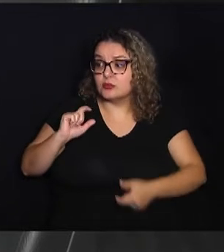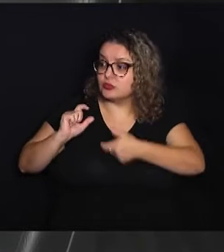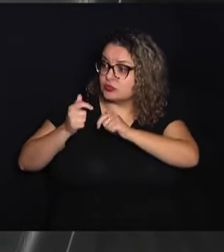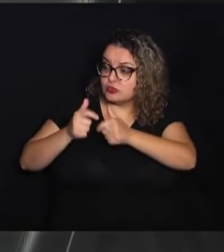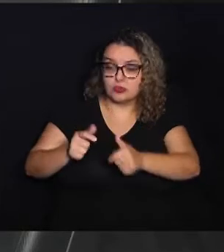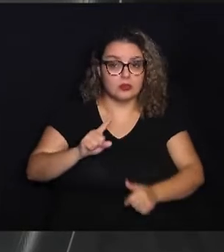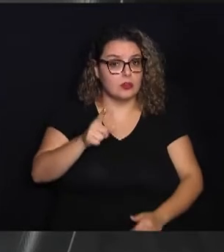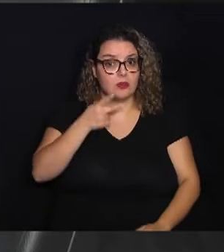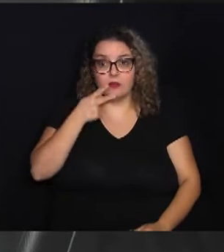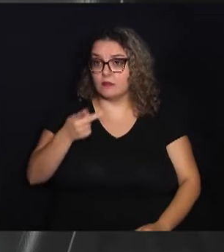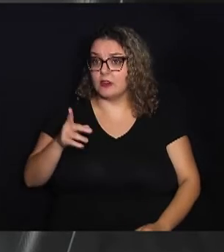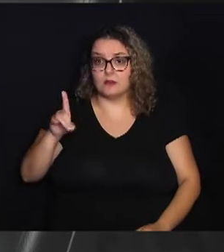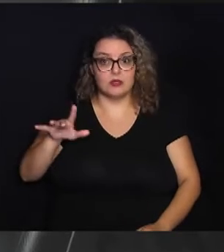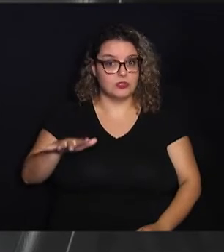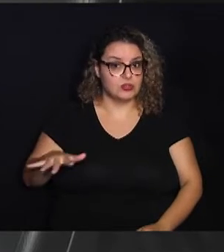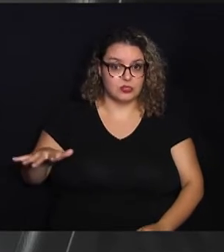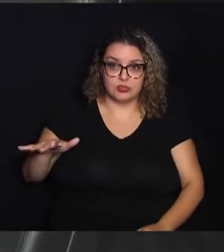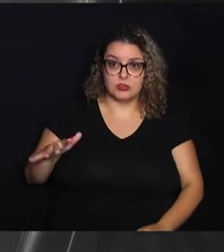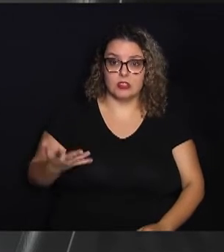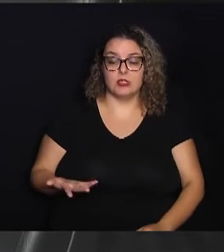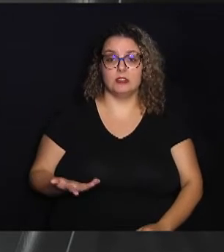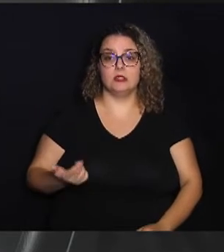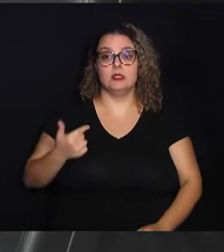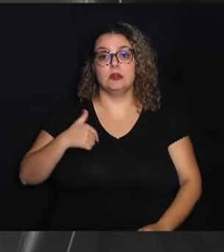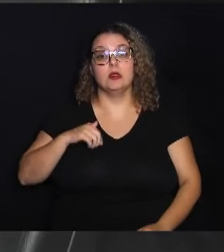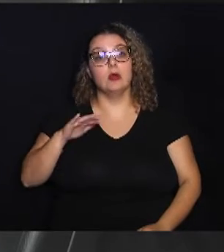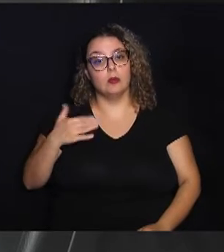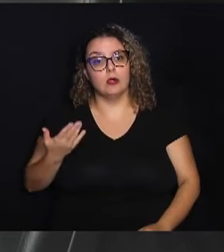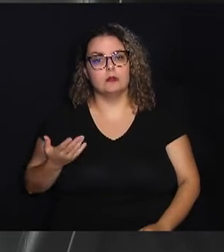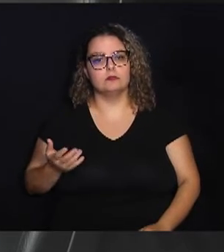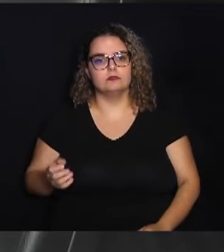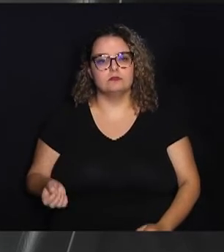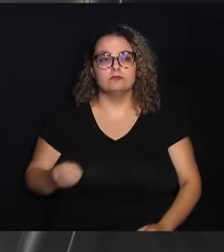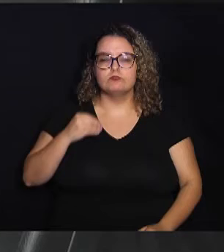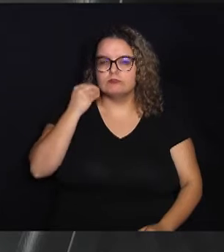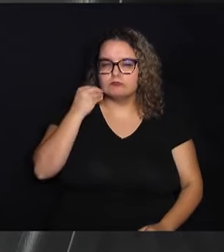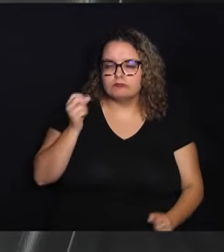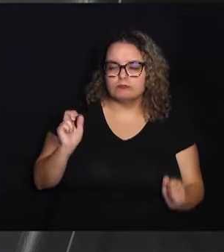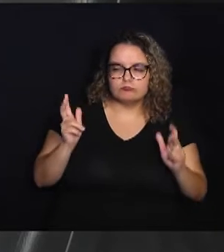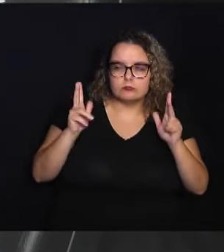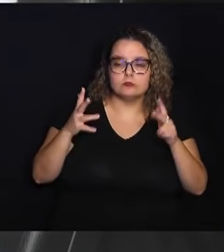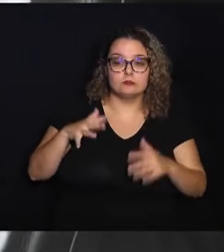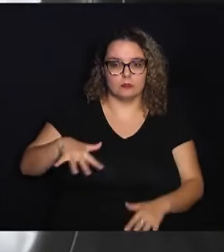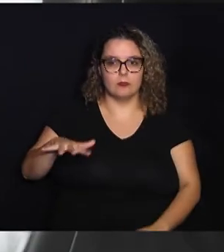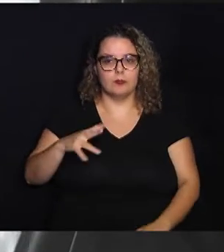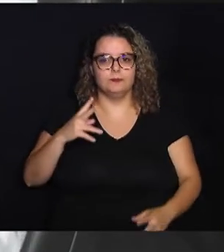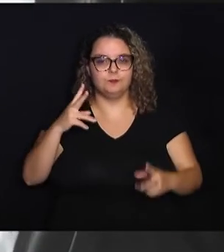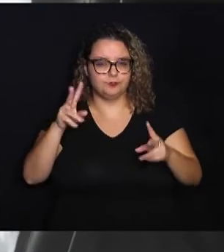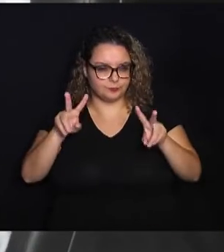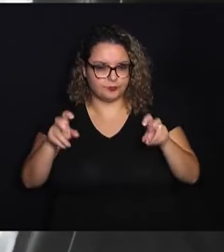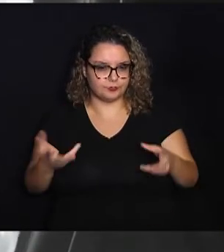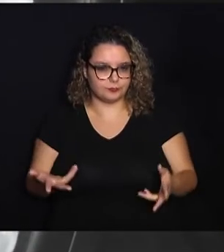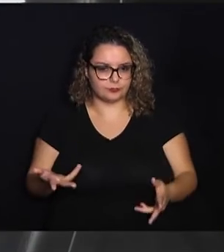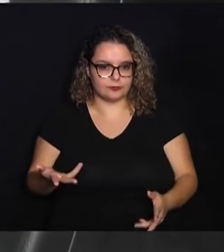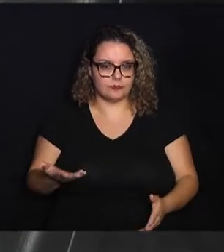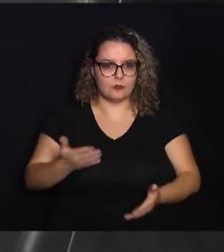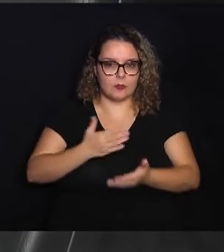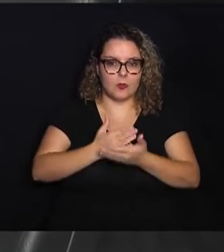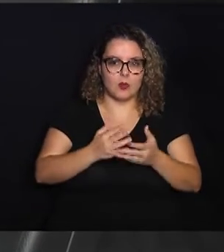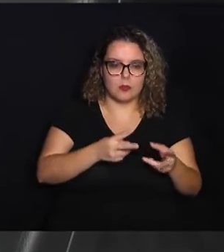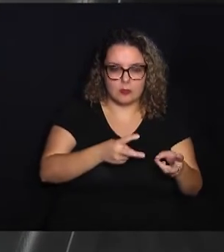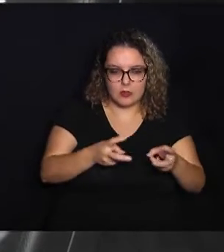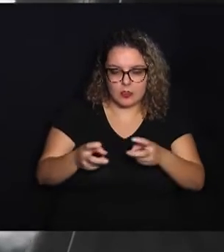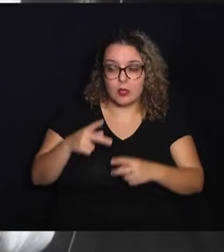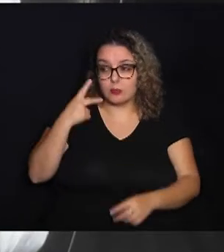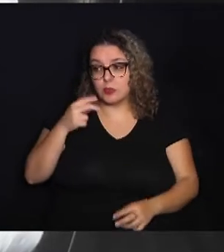gente não falava de direita. E eu, quando despertei para esse assunto, eu falei que eu comecei a ver um pouquinho mais a política de